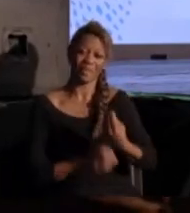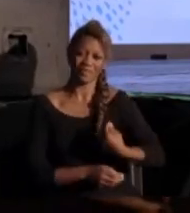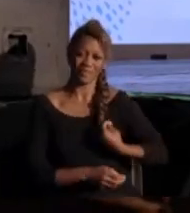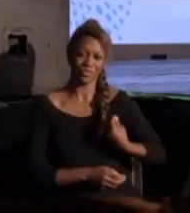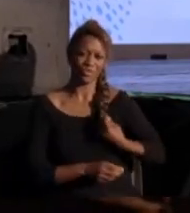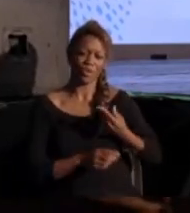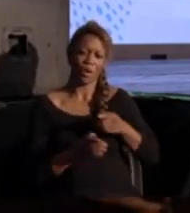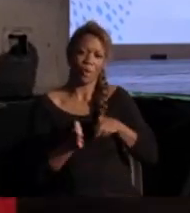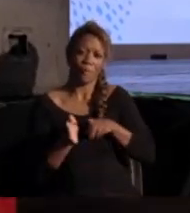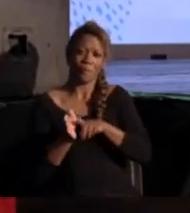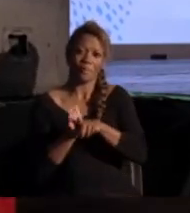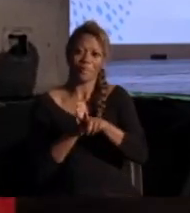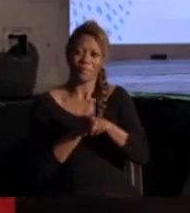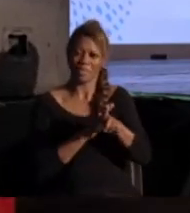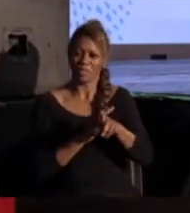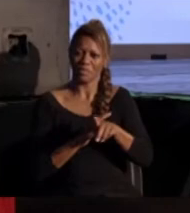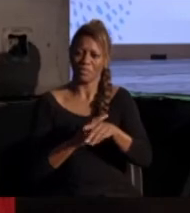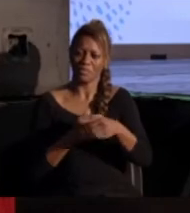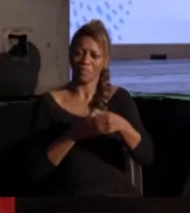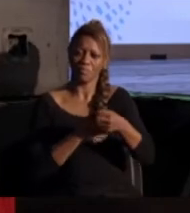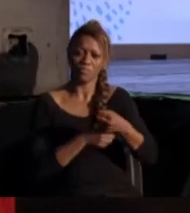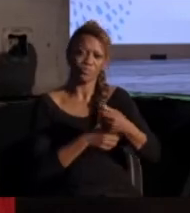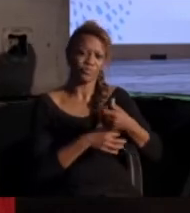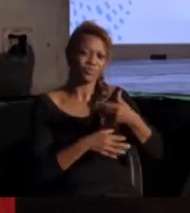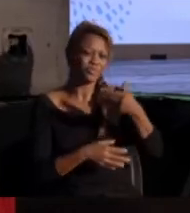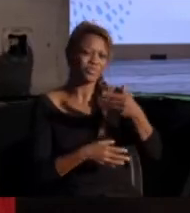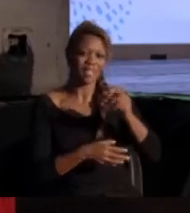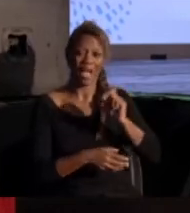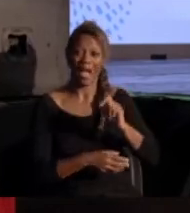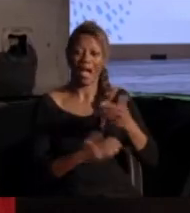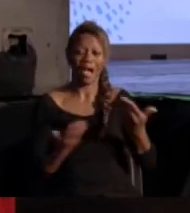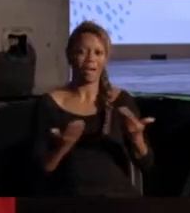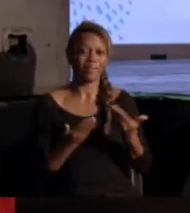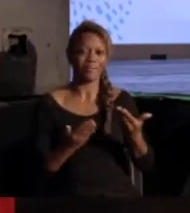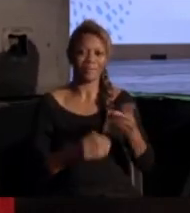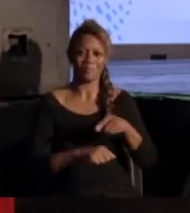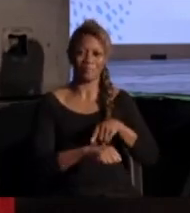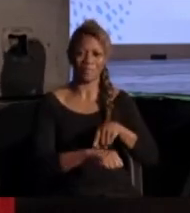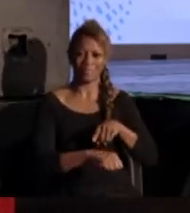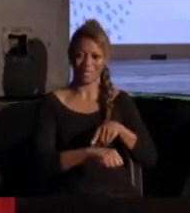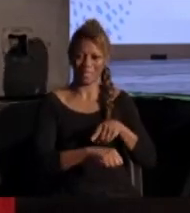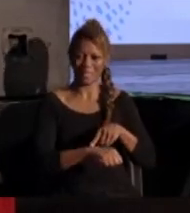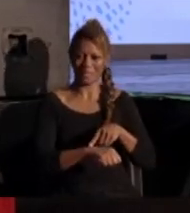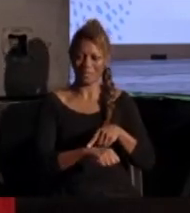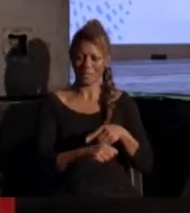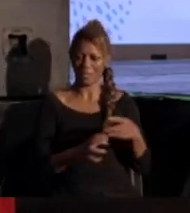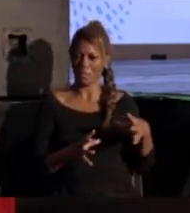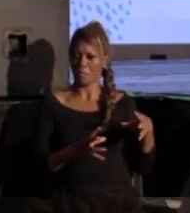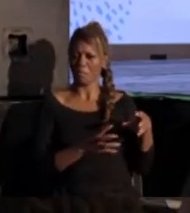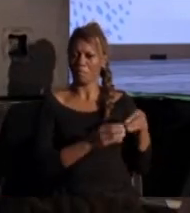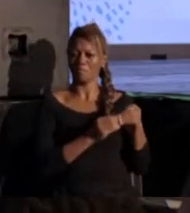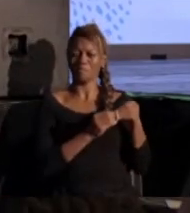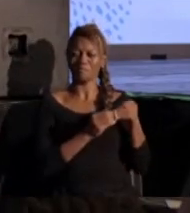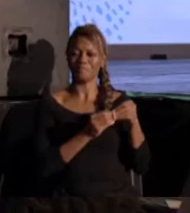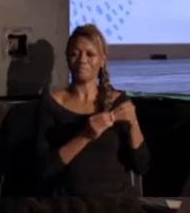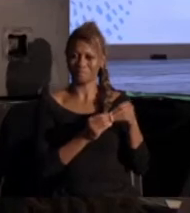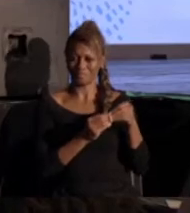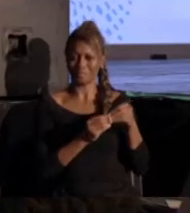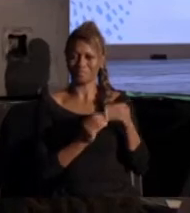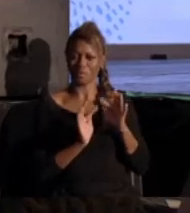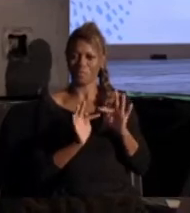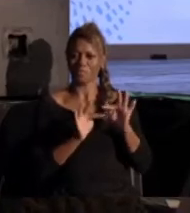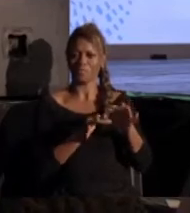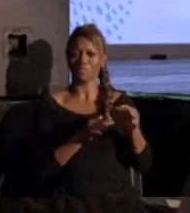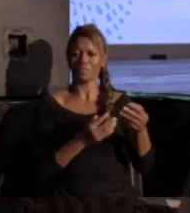pelos comentários. E agora eu passo a palavra para o Nogueira, para ele fazer o cumprimento final dele, a consideração